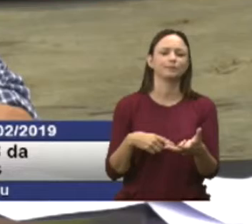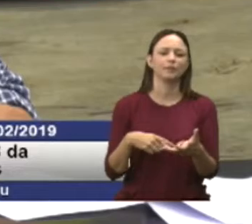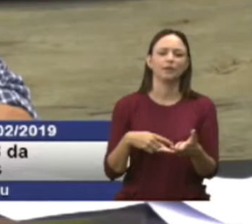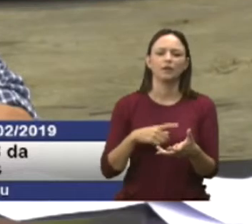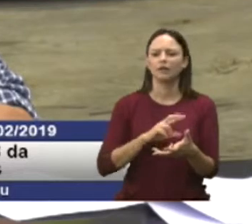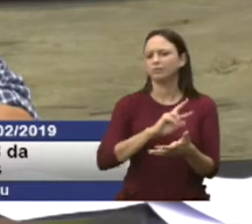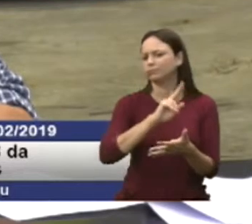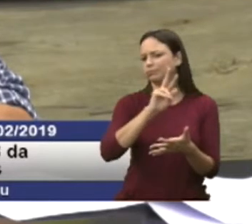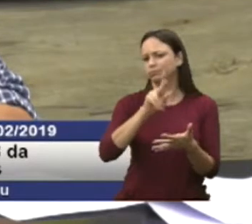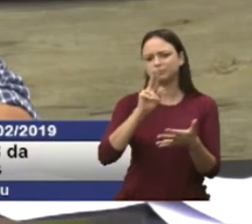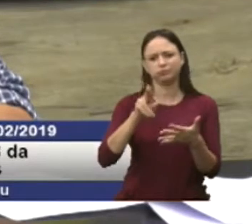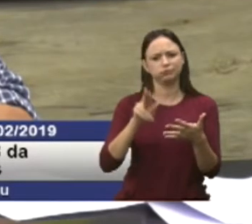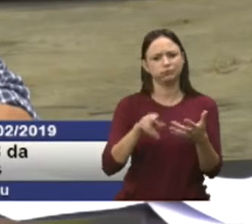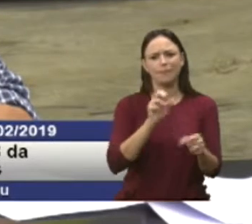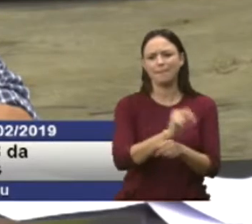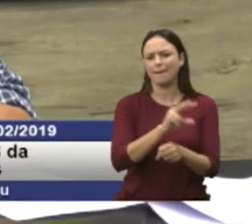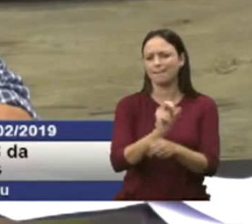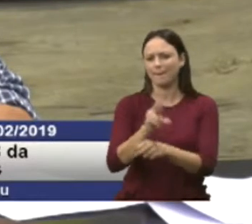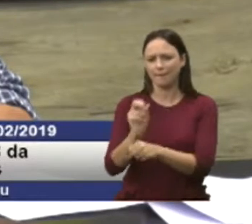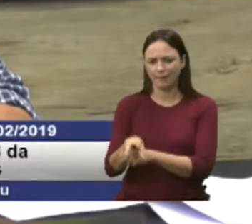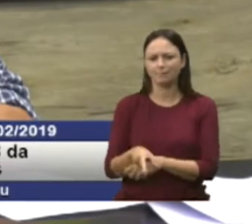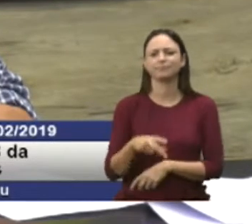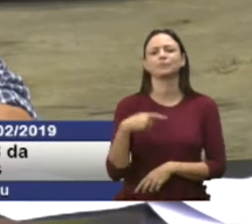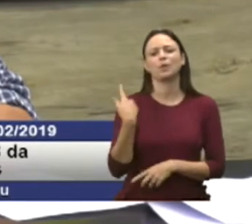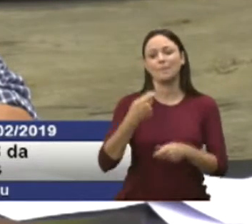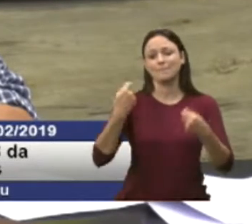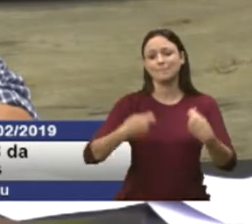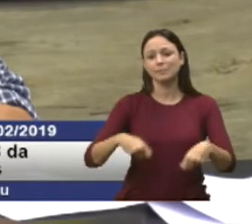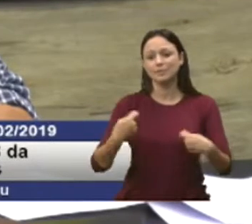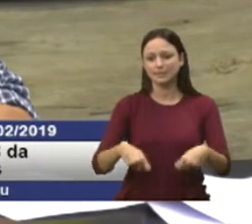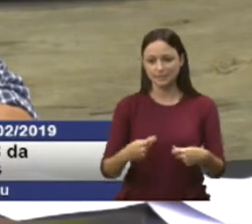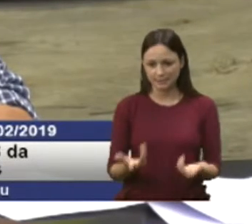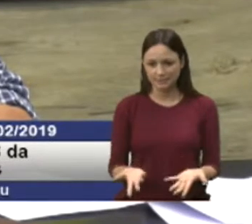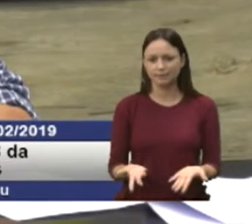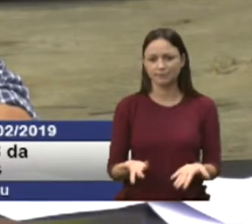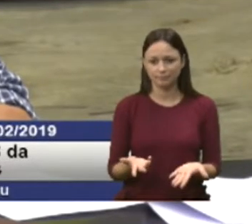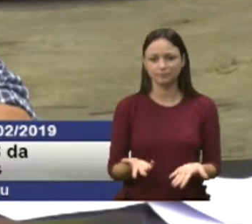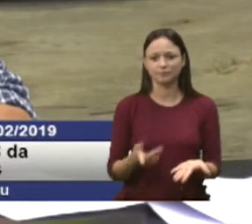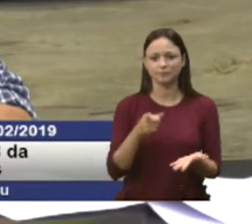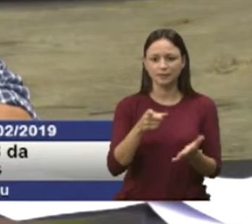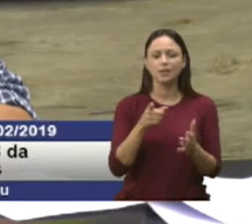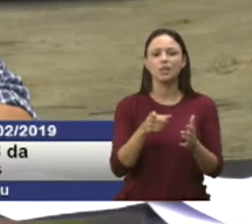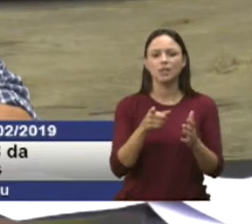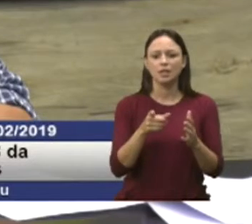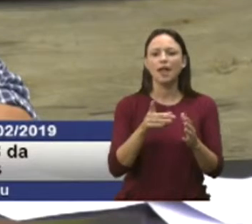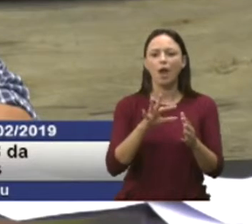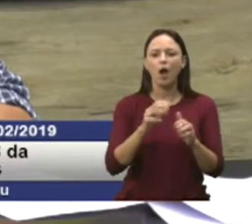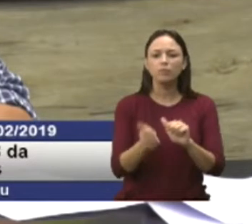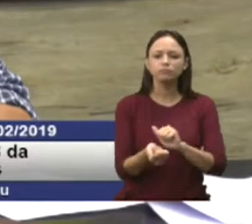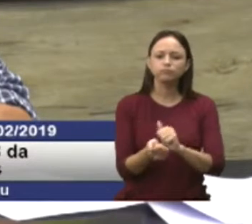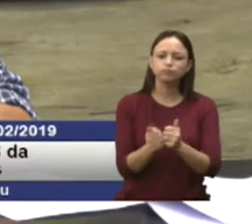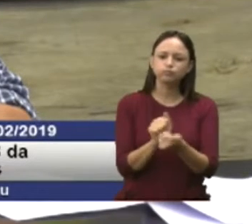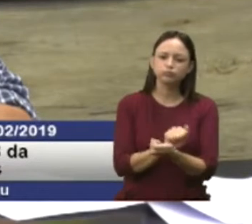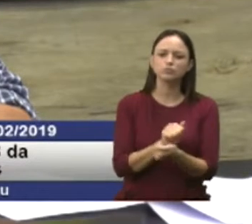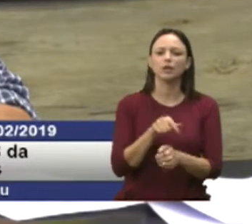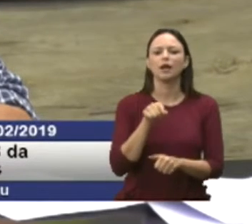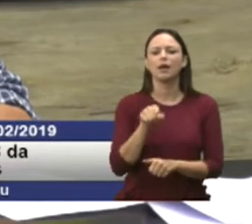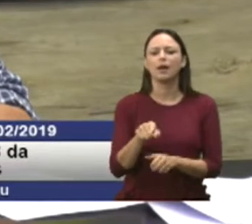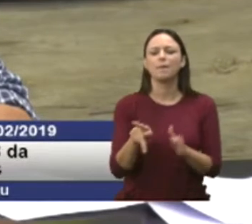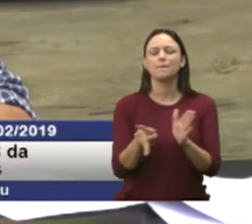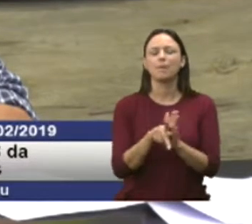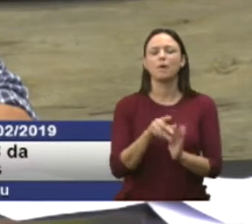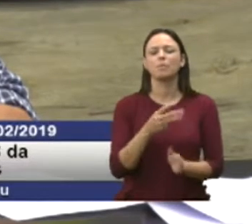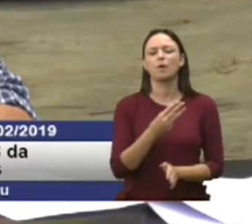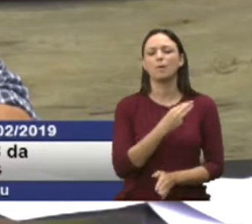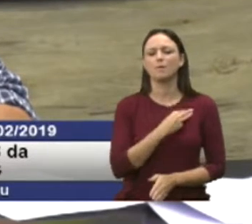e outros cargos aí que nós estamos necessitando, e que é uma adequação também que o Ministério Público